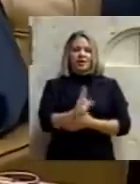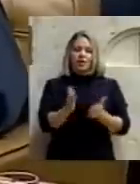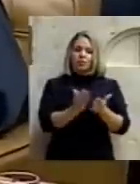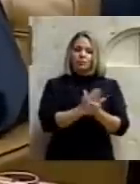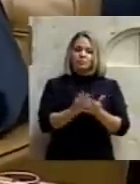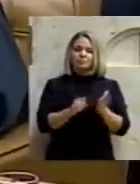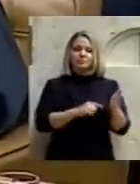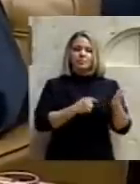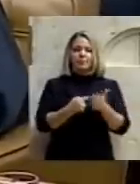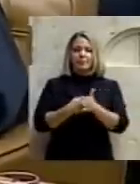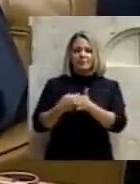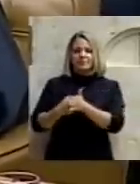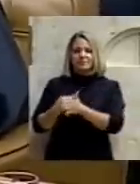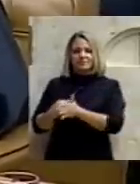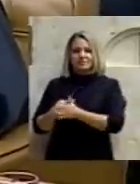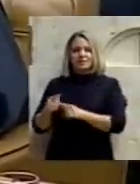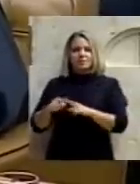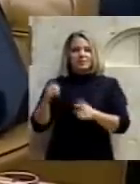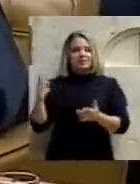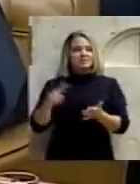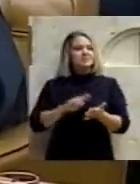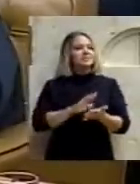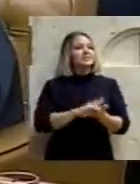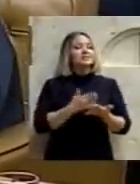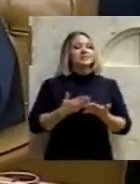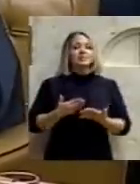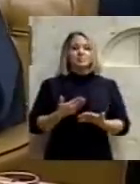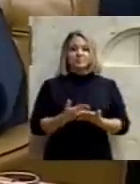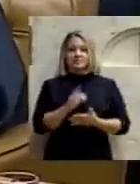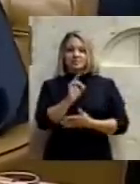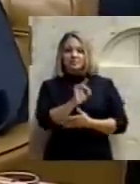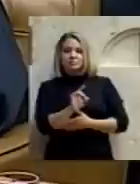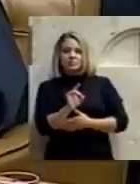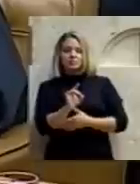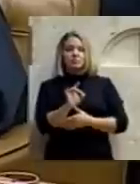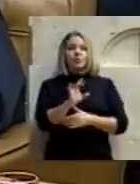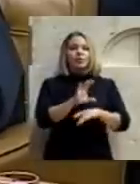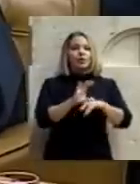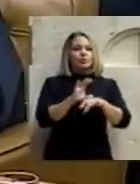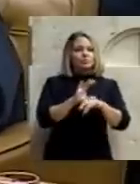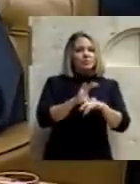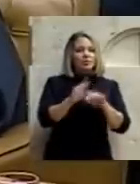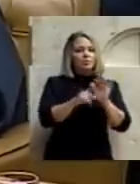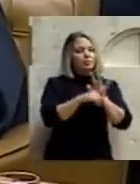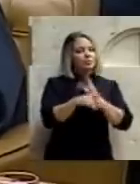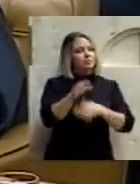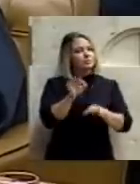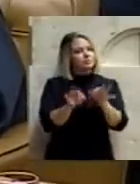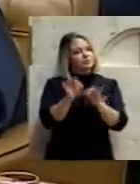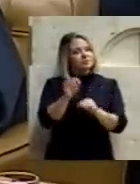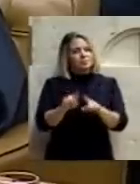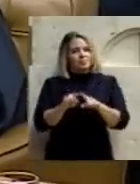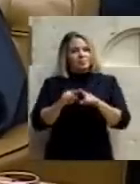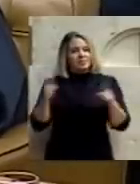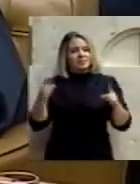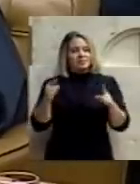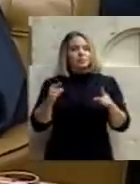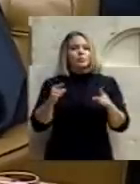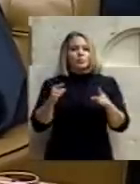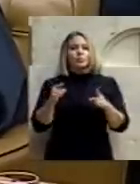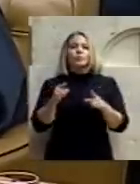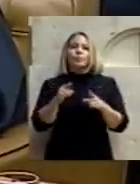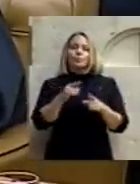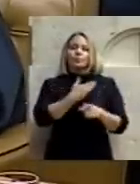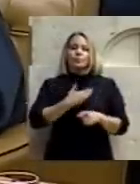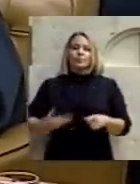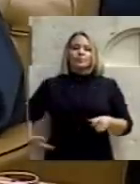questionamentos. Evidentemente, interpretar a Constituição não é tarefa exclusiva do Poder Judiciário, mas o Supremo Tribunal Federal,